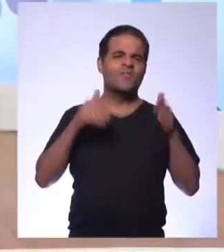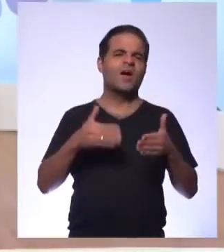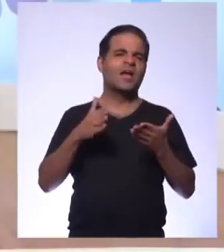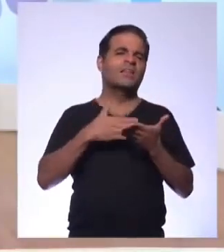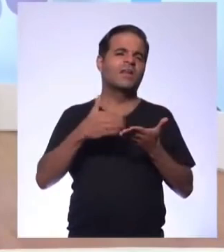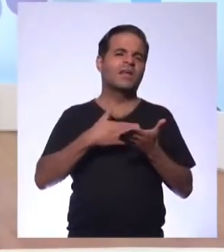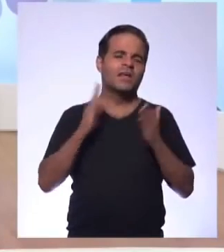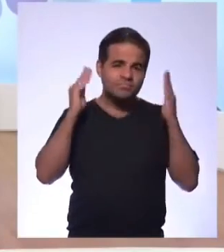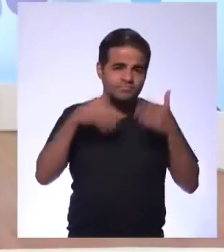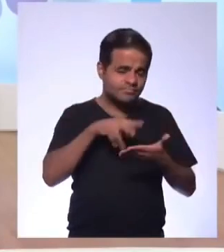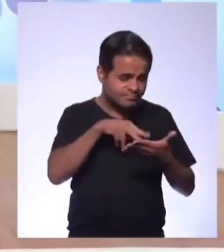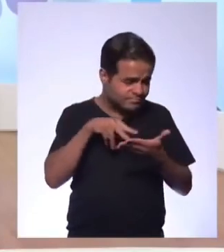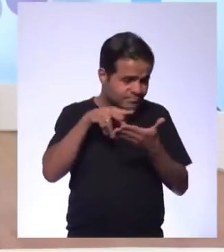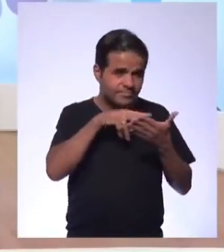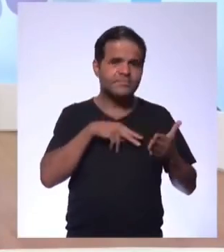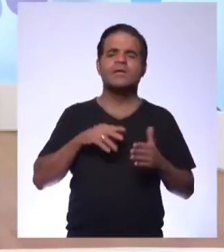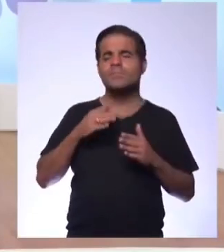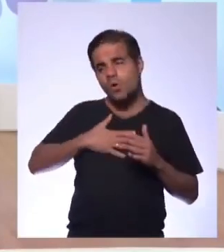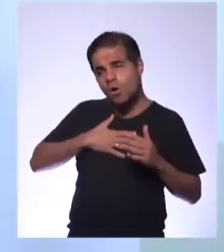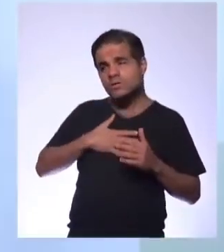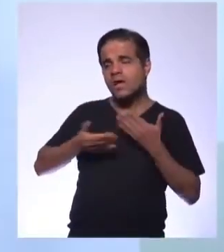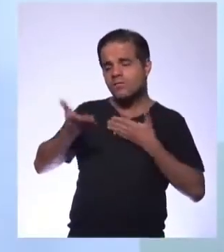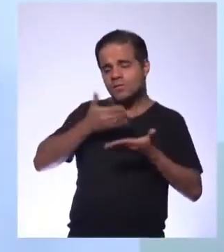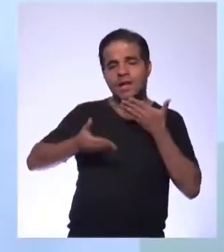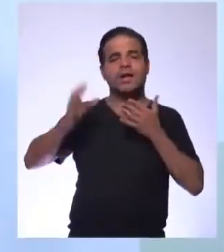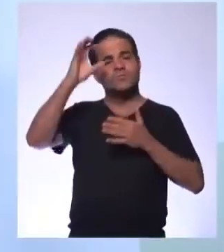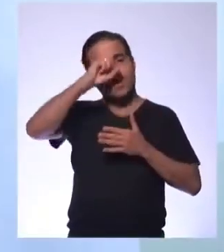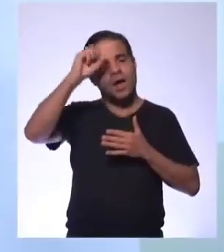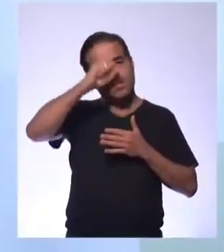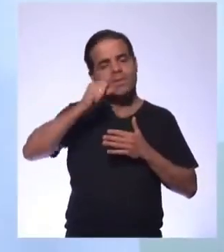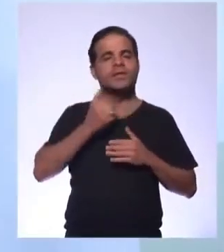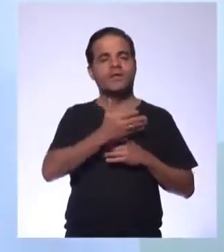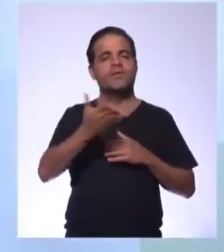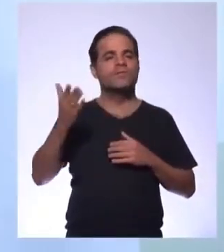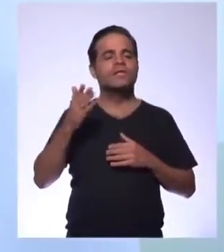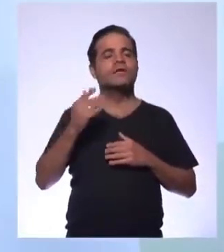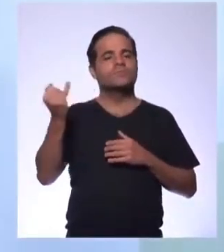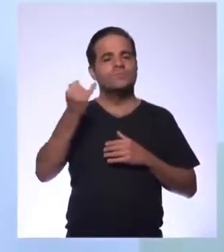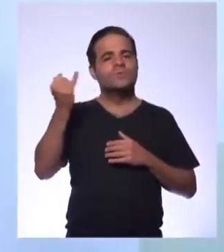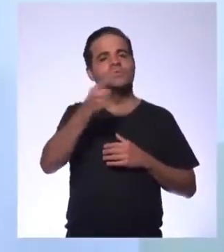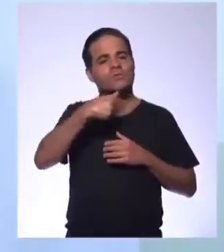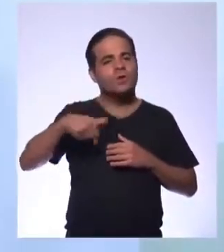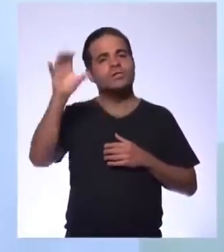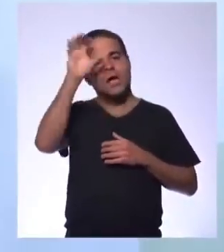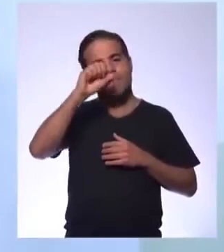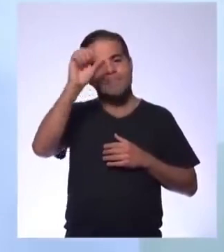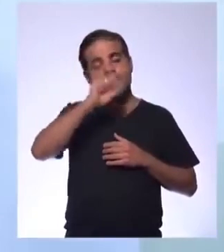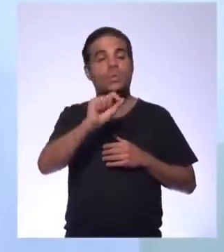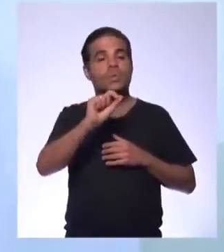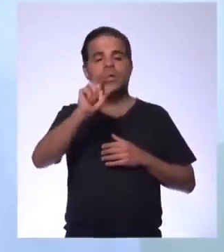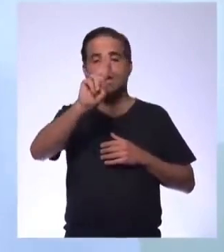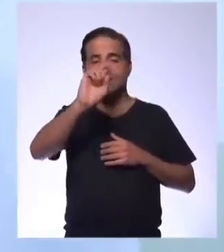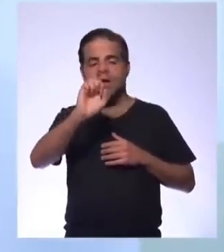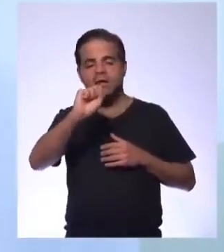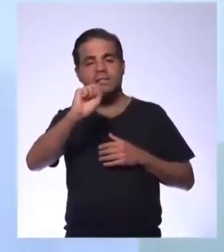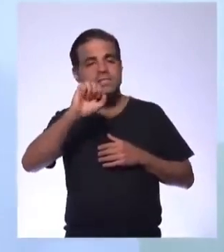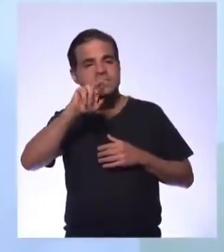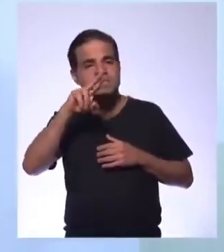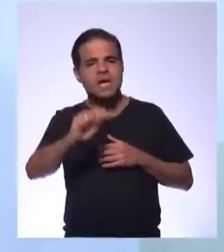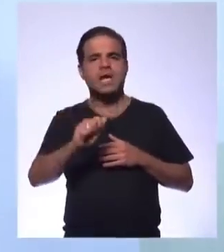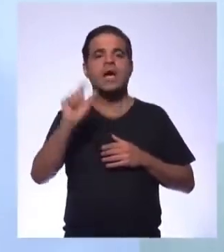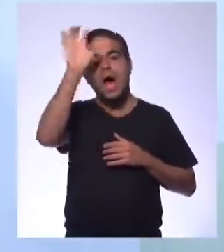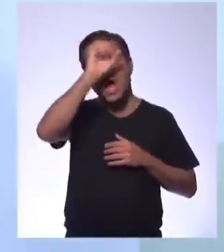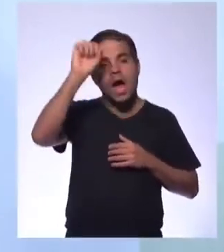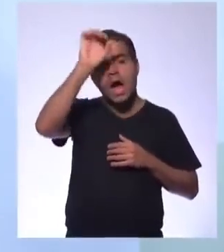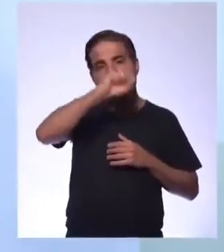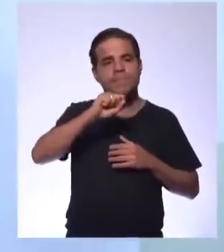Mas eu Tudo bem. gostei, vou interagir aí, vou aprender com vocês. E o importante é que a gente aprenda o que é resenha, né? Que é o grande. Aprenda